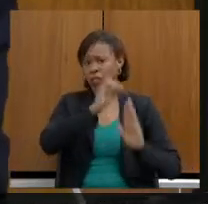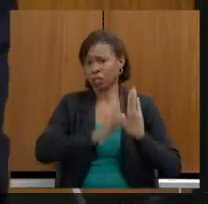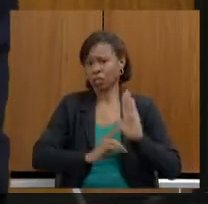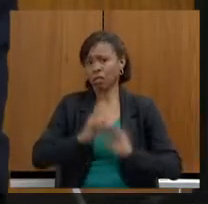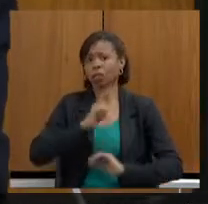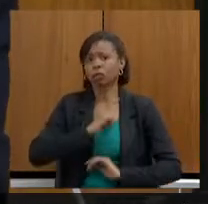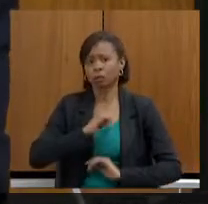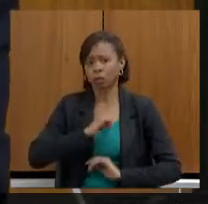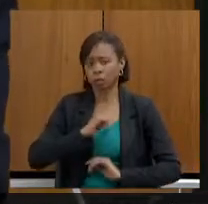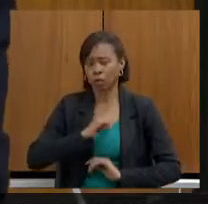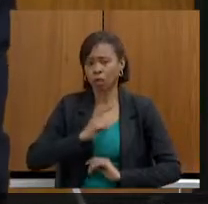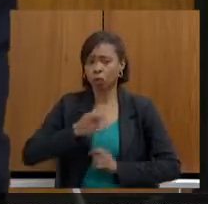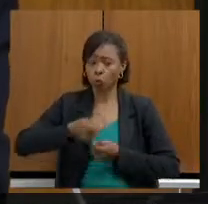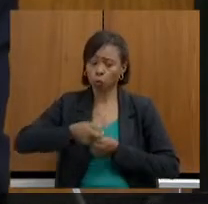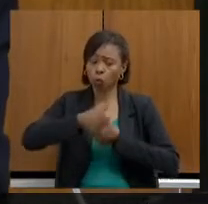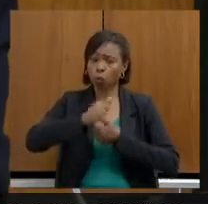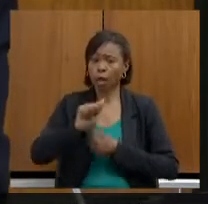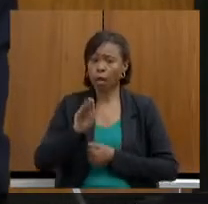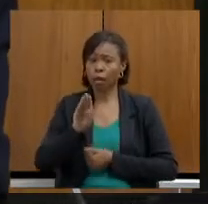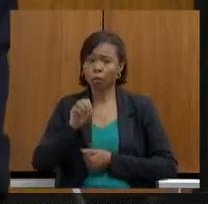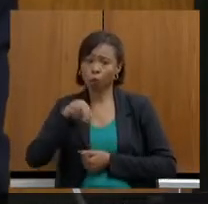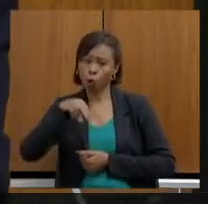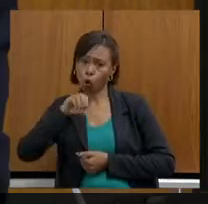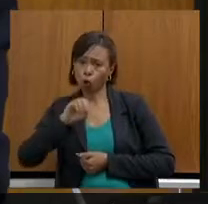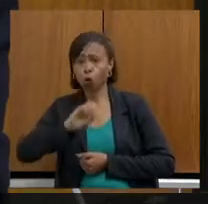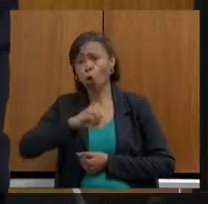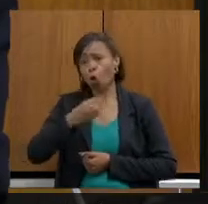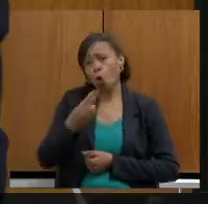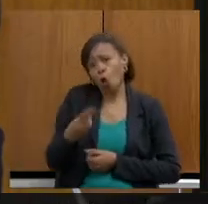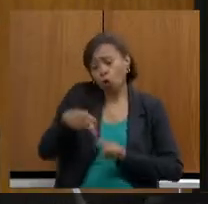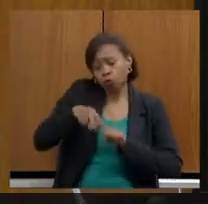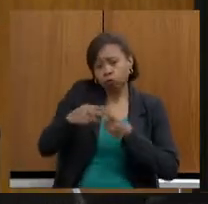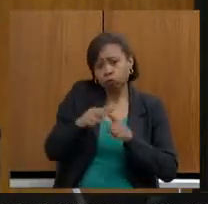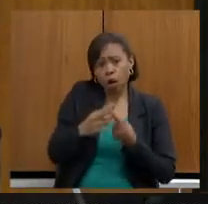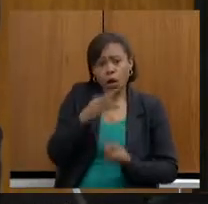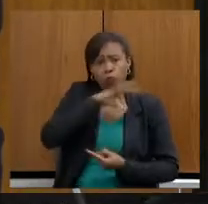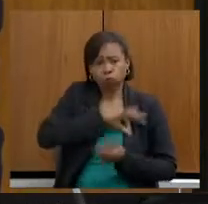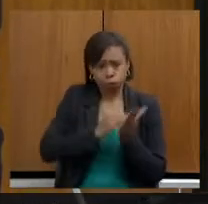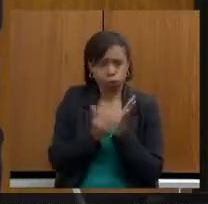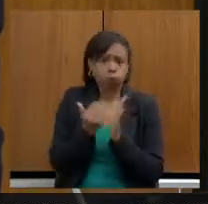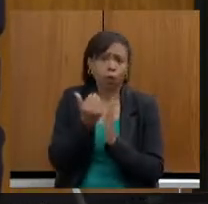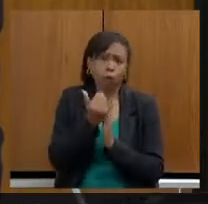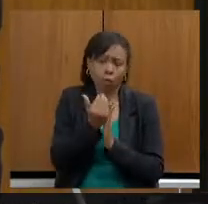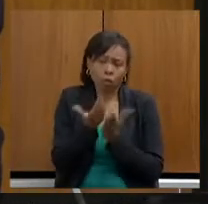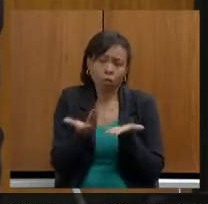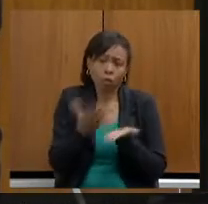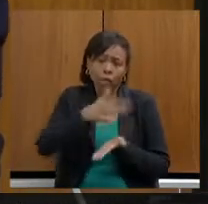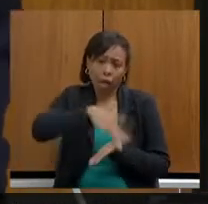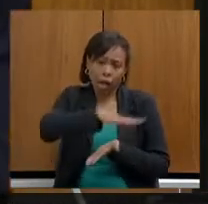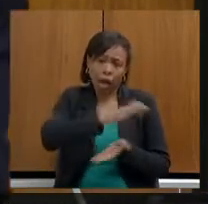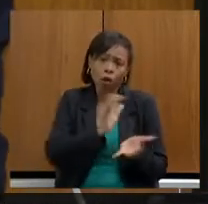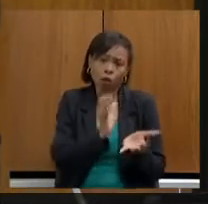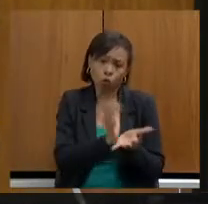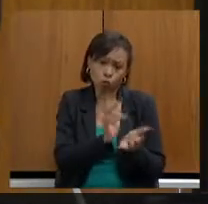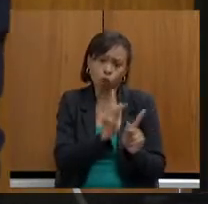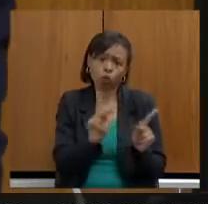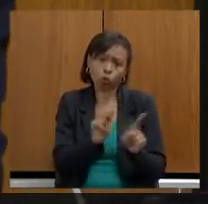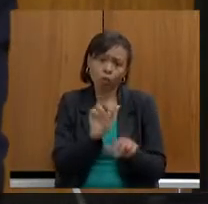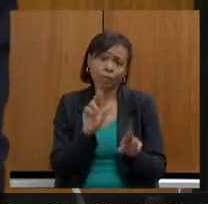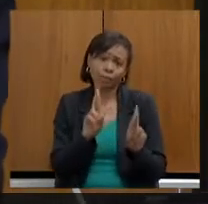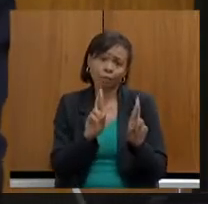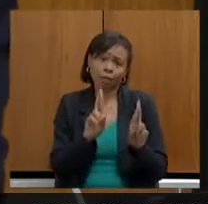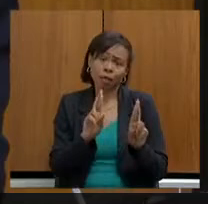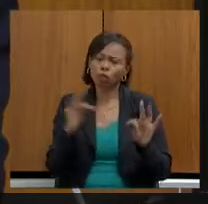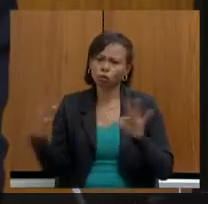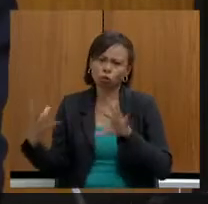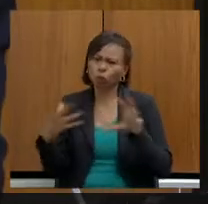seja pelo abono ou seja até mesmo por um reajuste que ao que a categoria também espera que